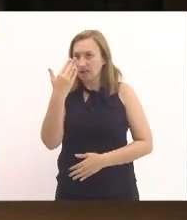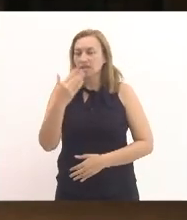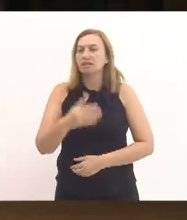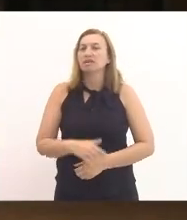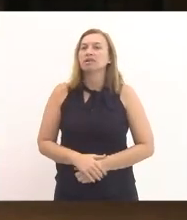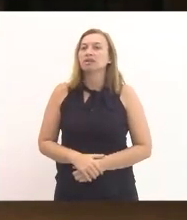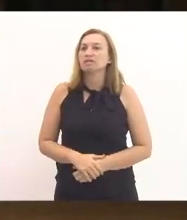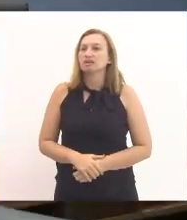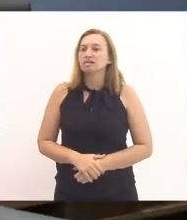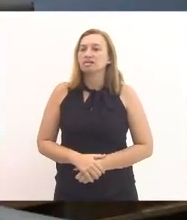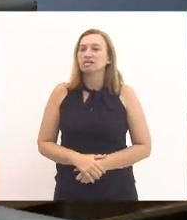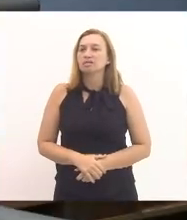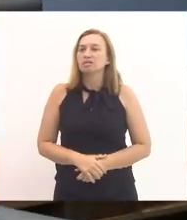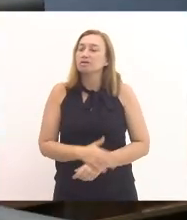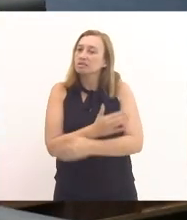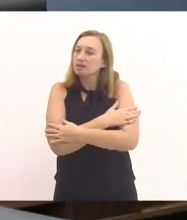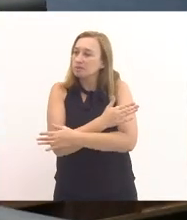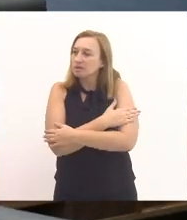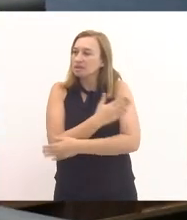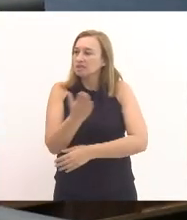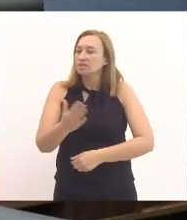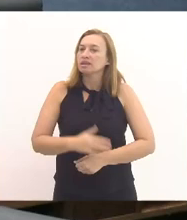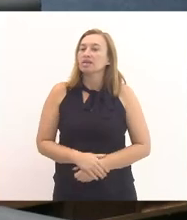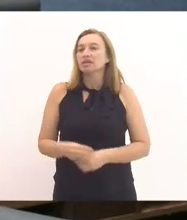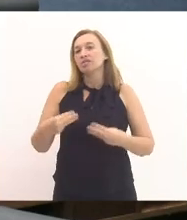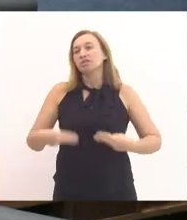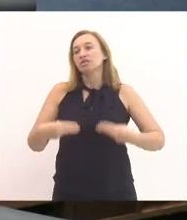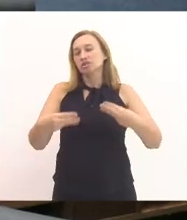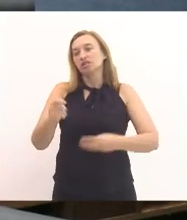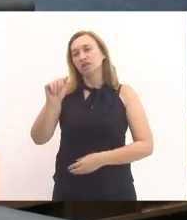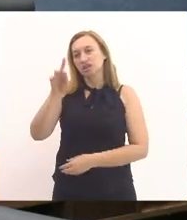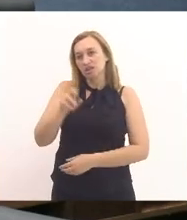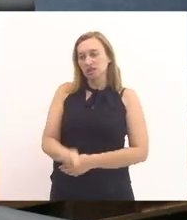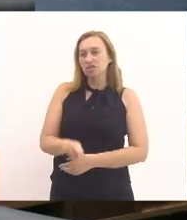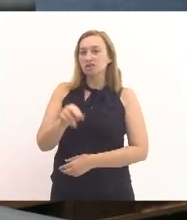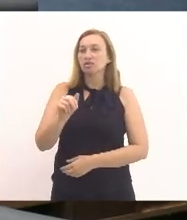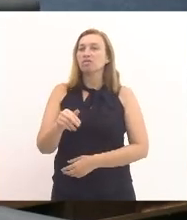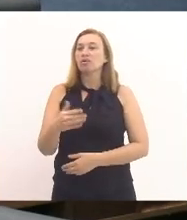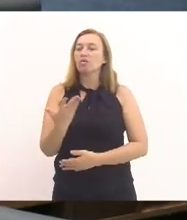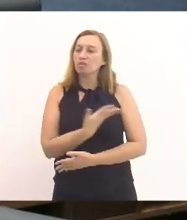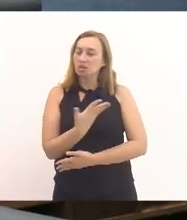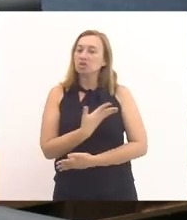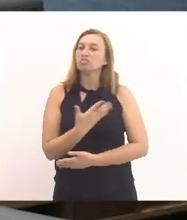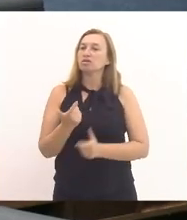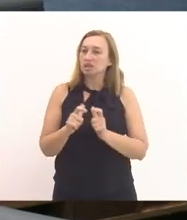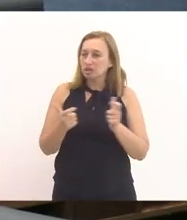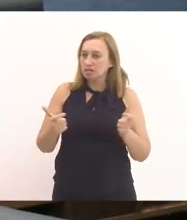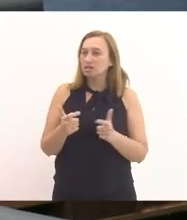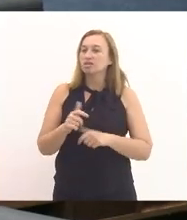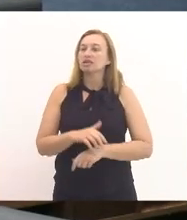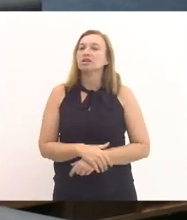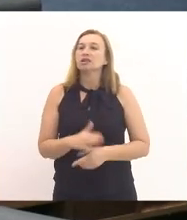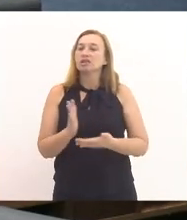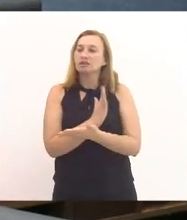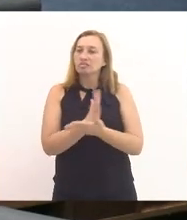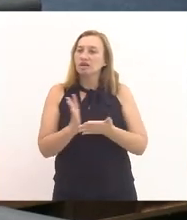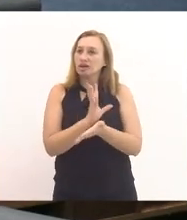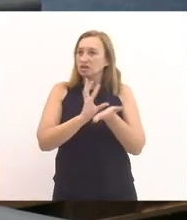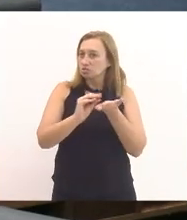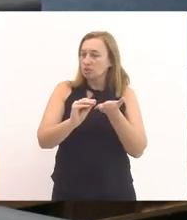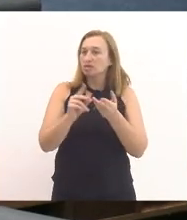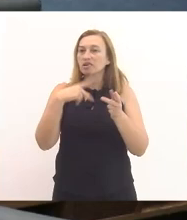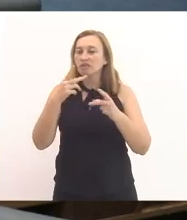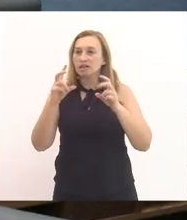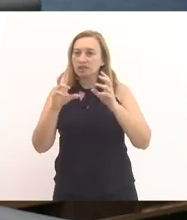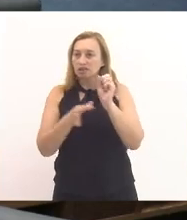isso obrigado obrigado Fátima Manda um abraço aqui para o ministro o Anderson que de fato tem sido um grande parceiro muitas portas que a gente